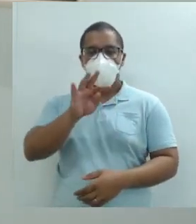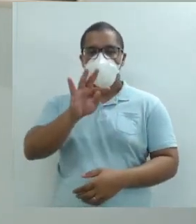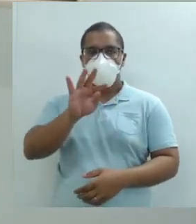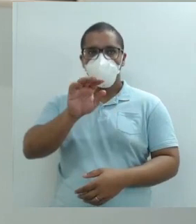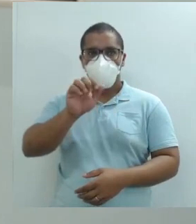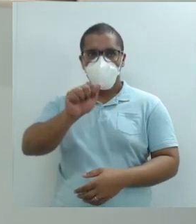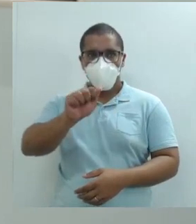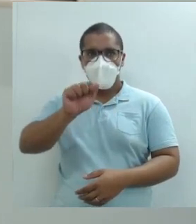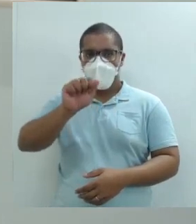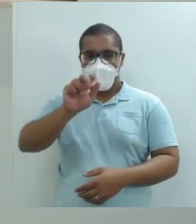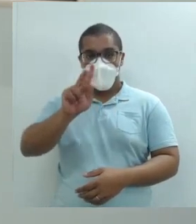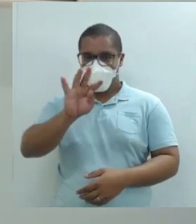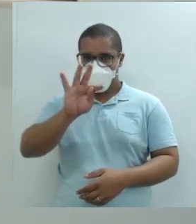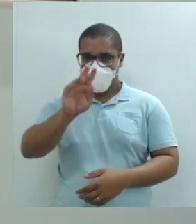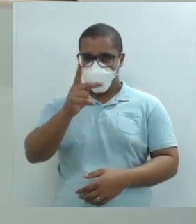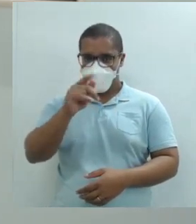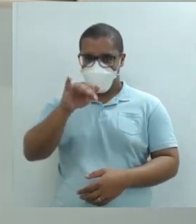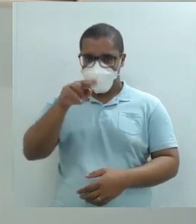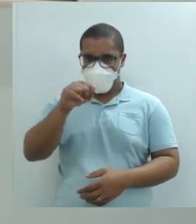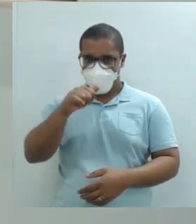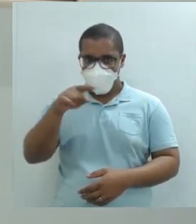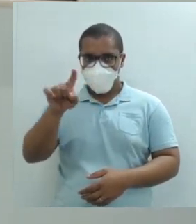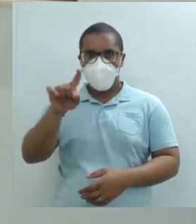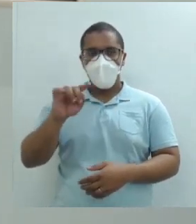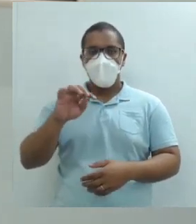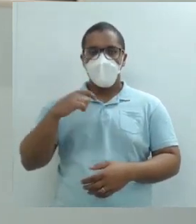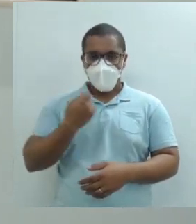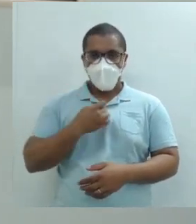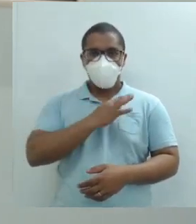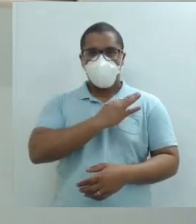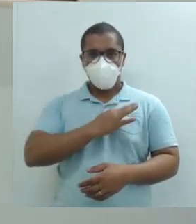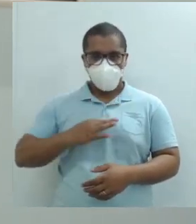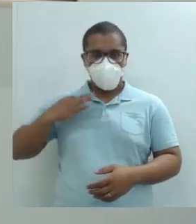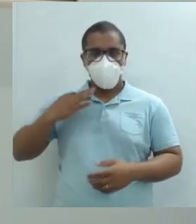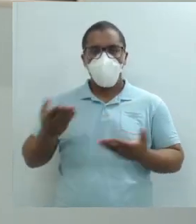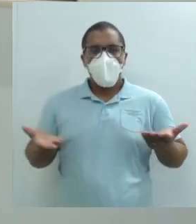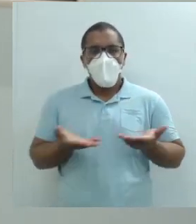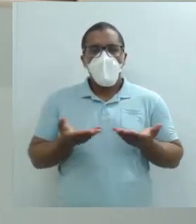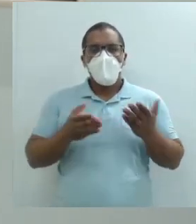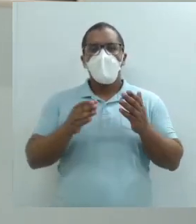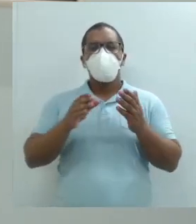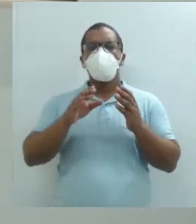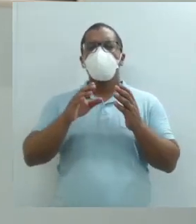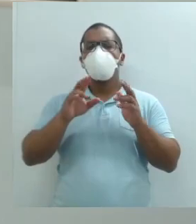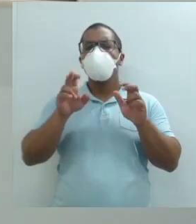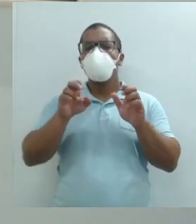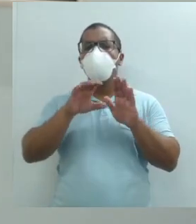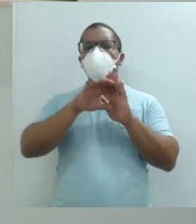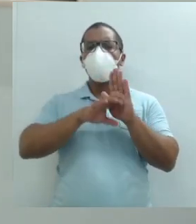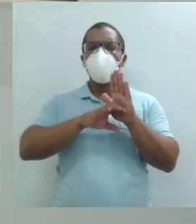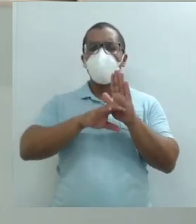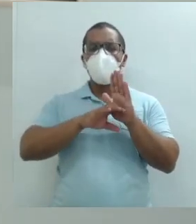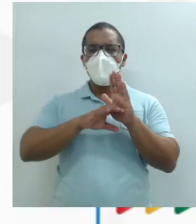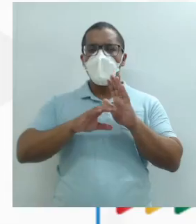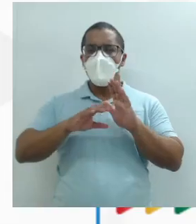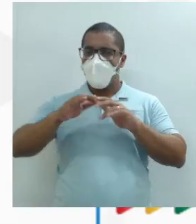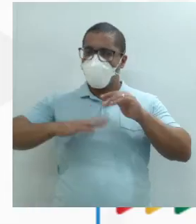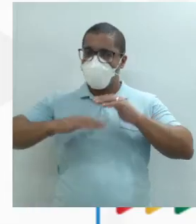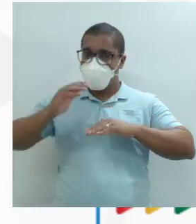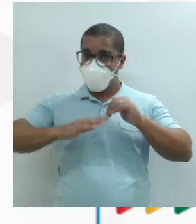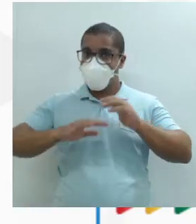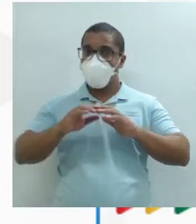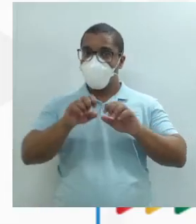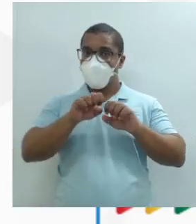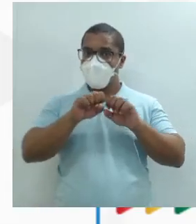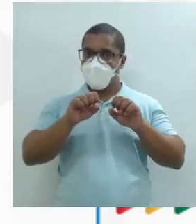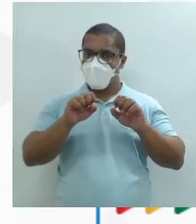Tainá Leal e o nosso conteúdo de hoje são as competências para o século 21. Vamos nessa?